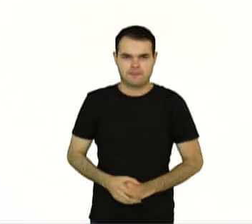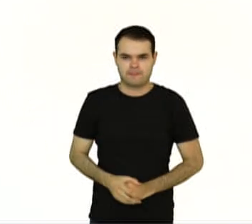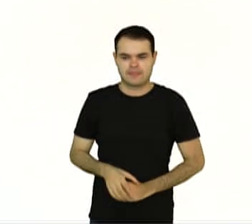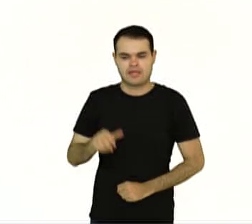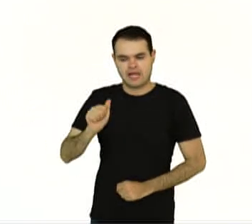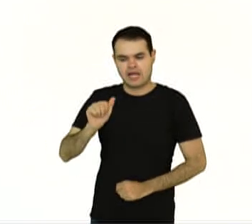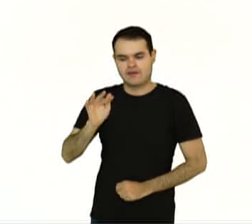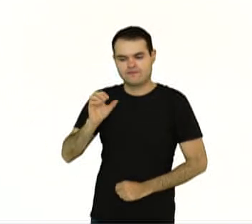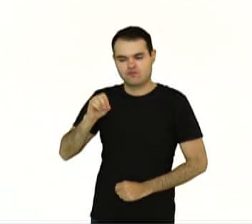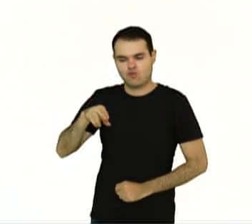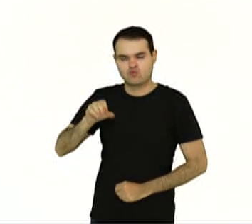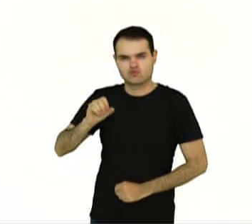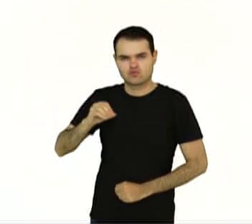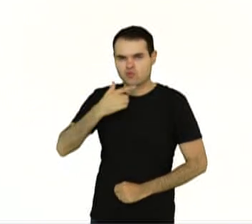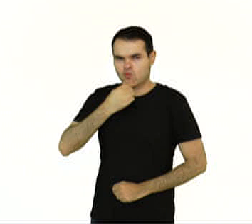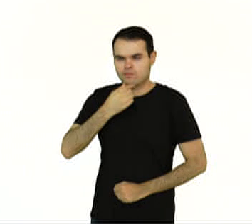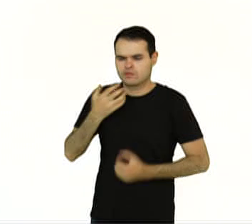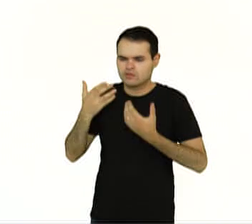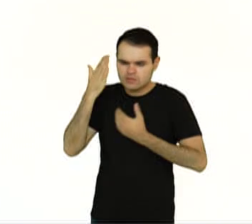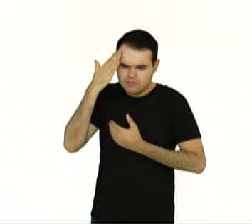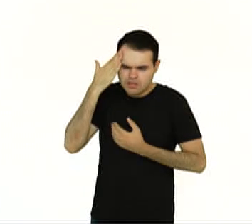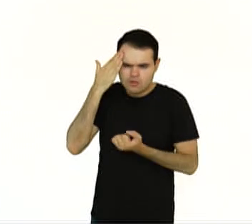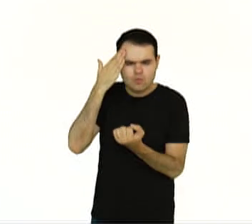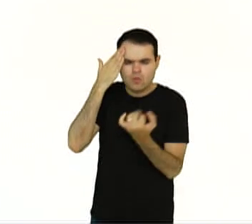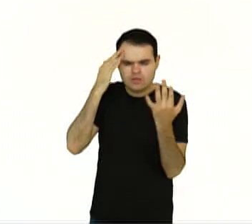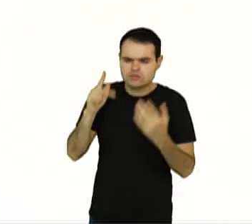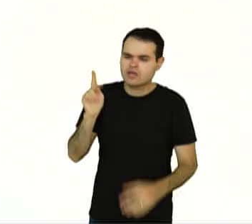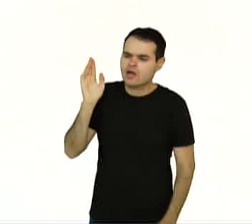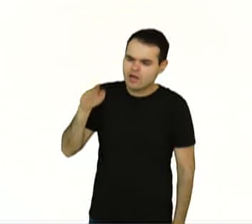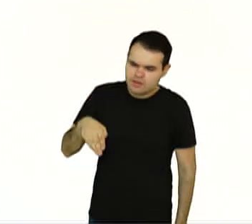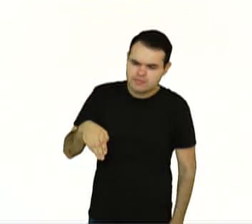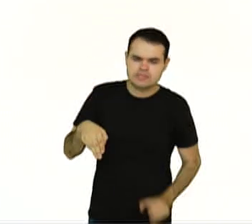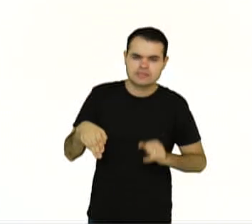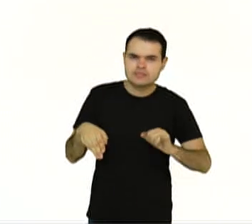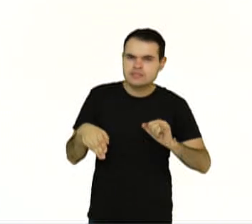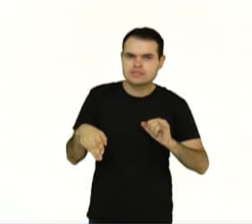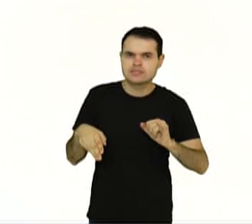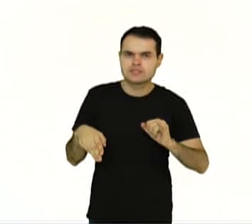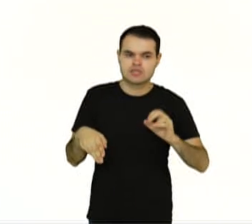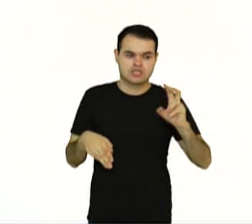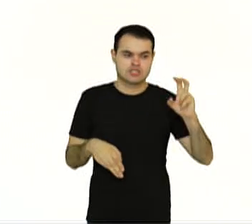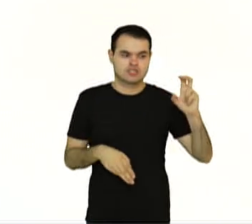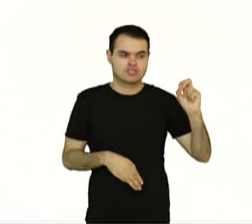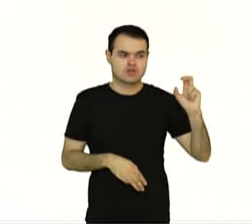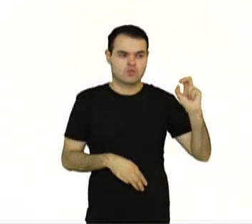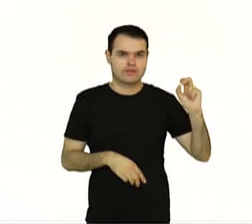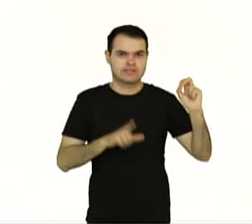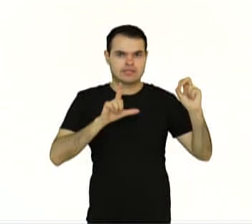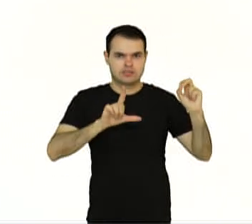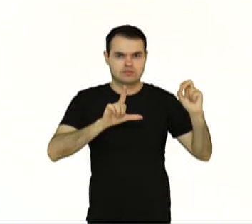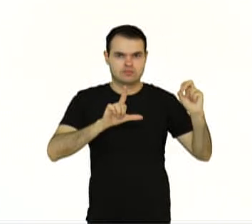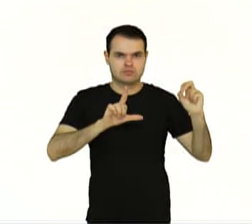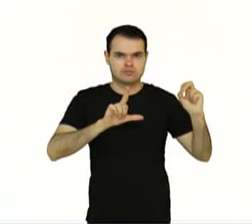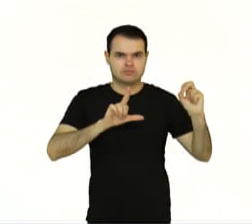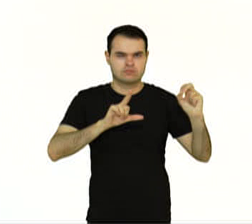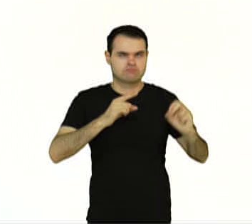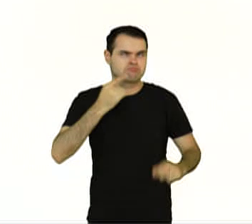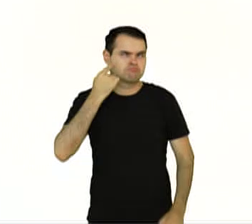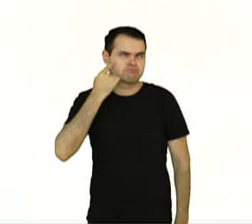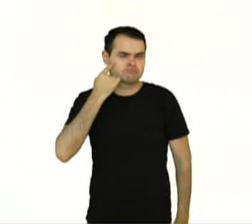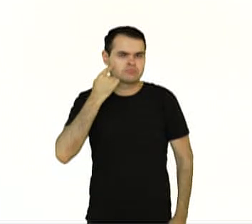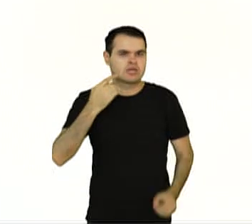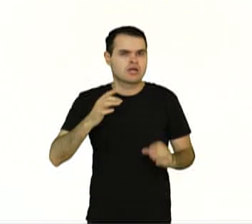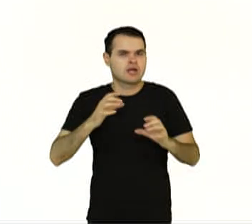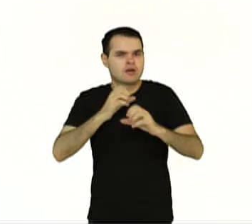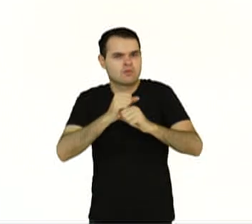quer saber quantos quilômetros seu carro percorrerá com 50 litros. Calcule